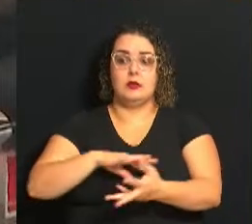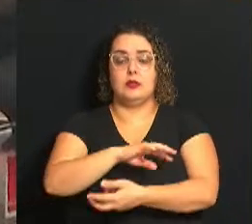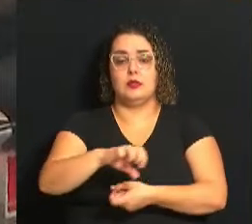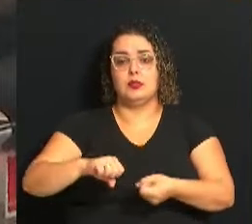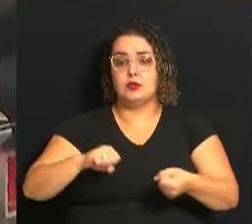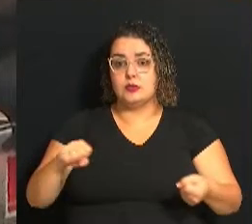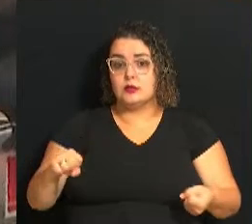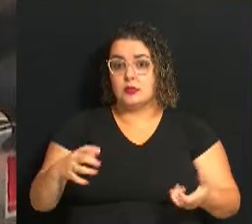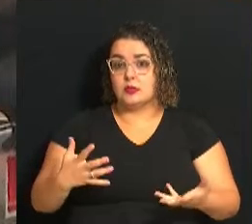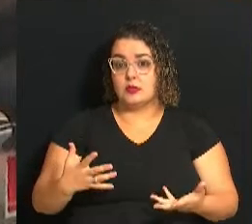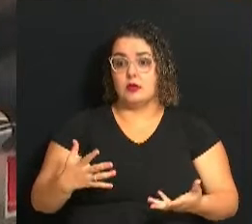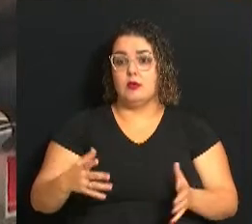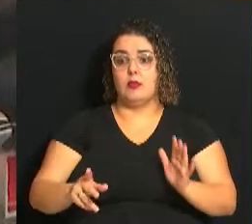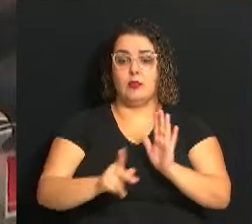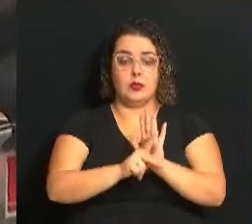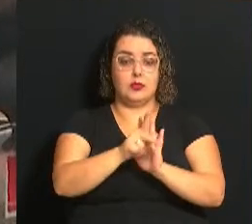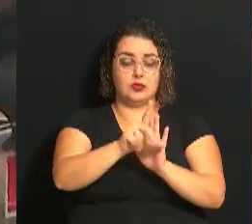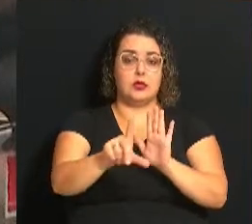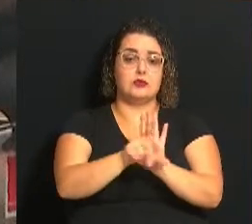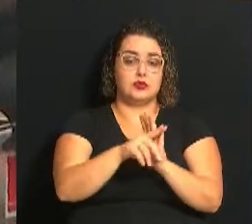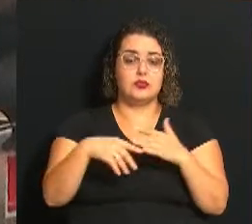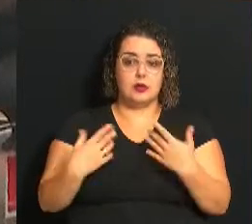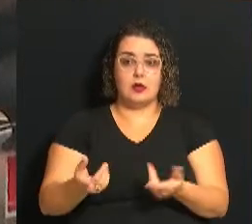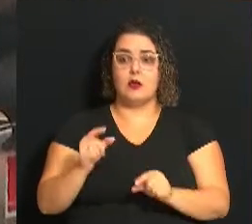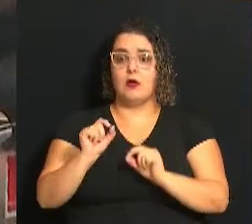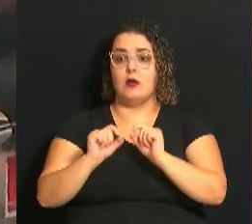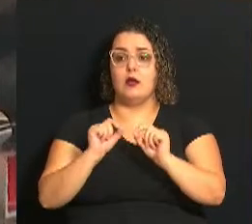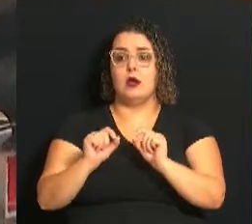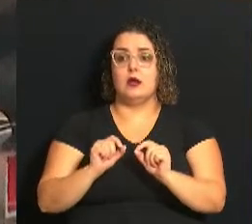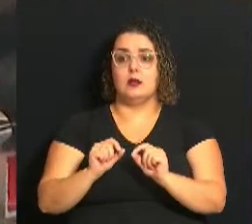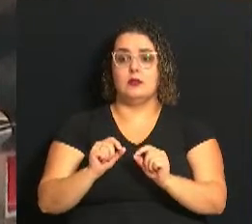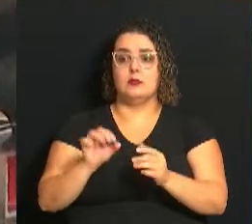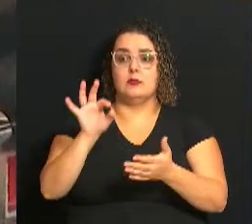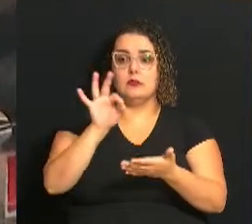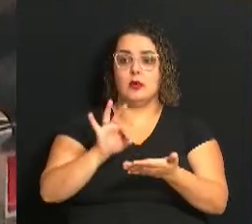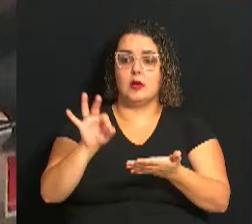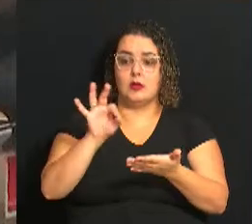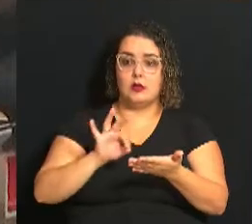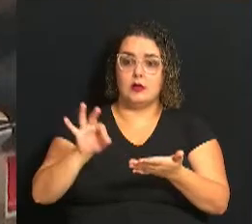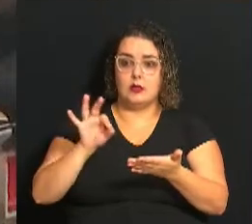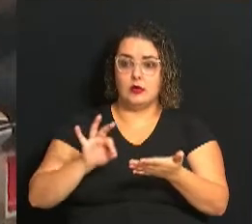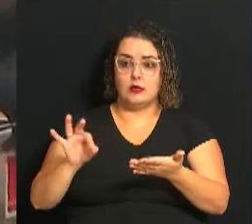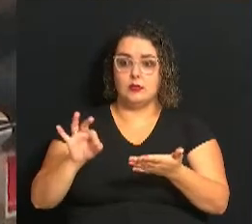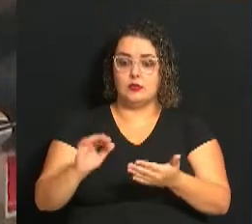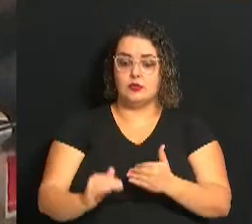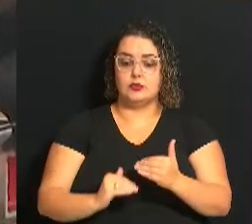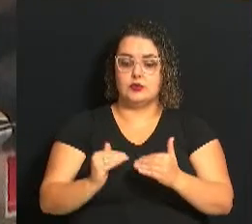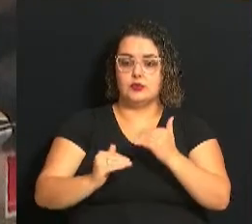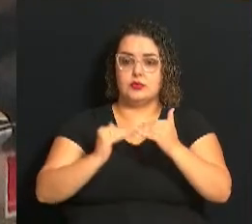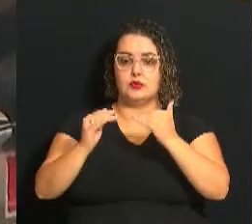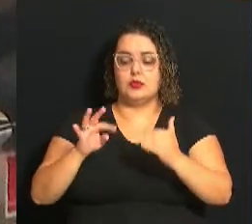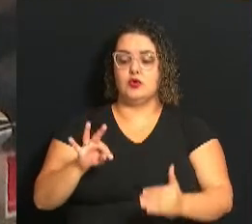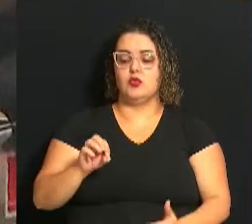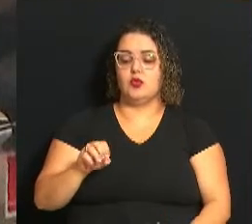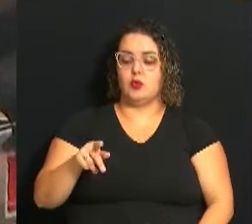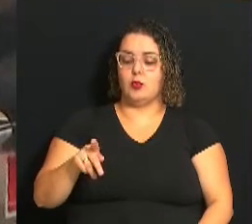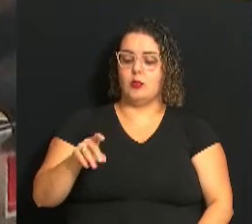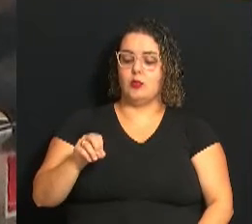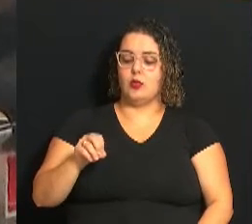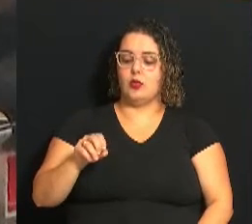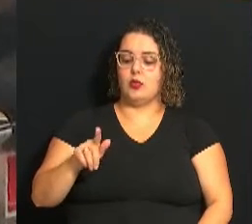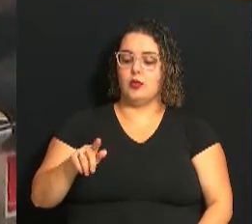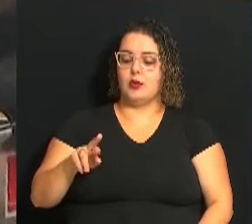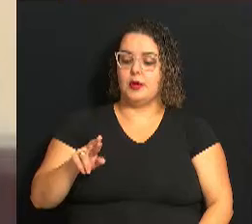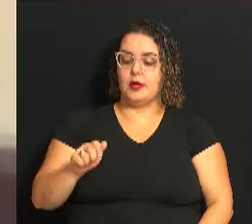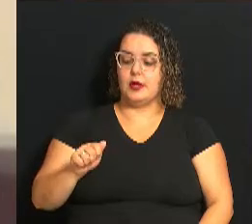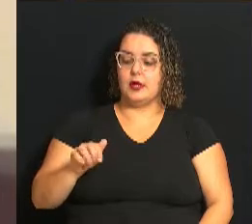lei, ela vem para corrigir, né, uma questão de construção e topografia, né, que é mais acentuada na região da